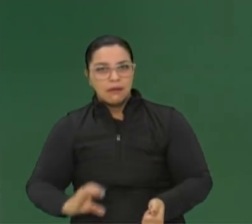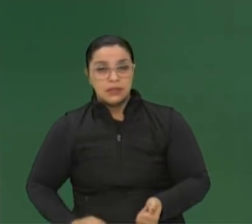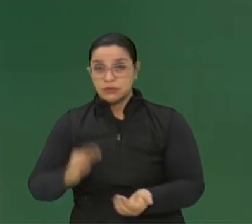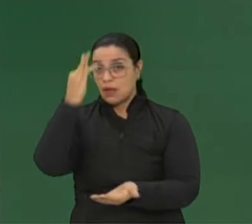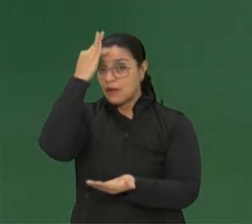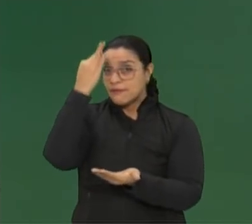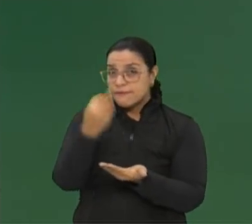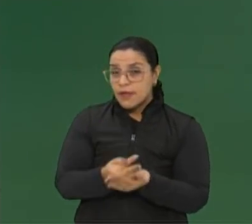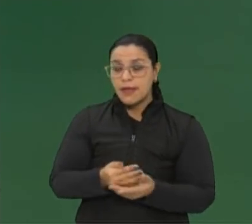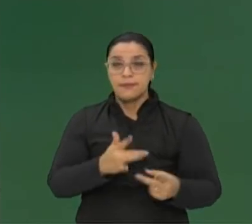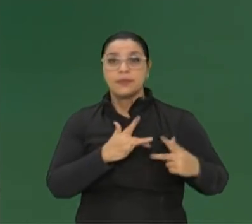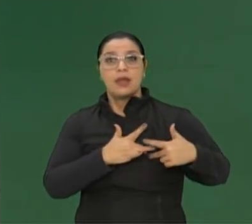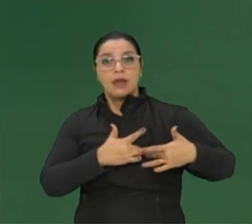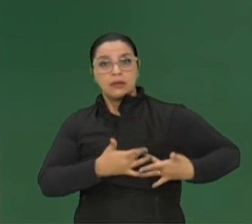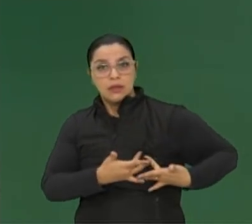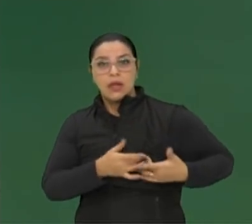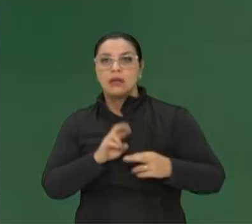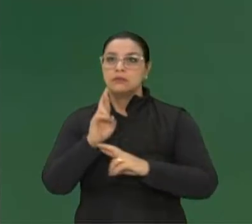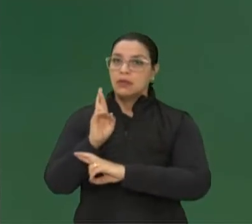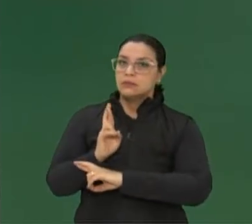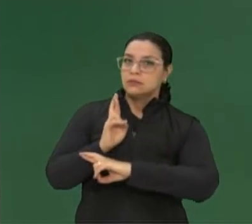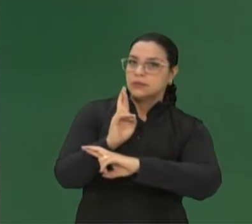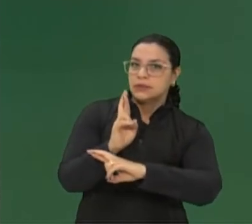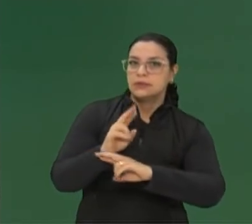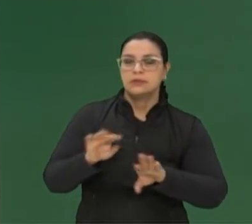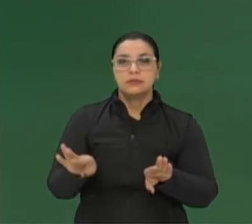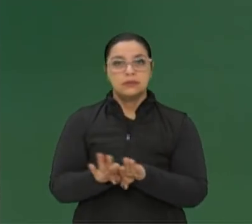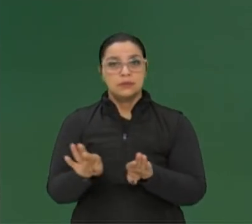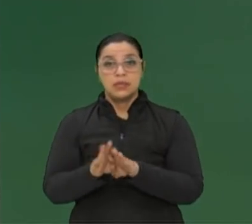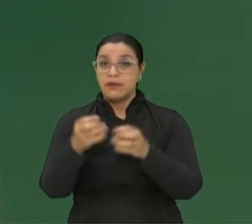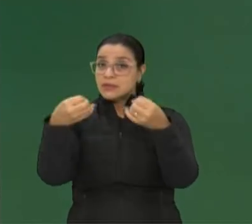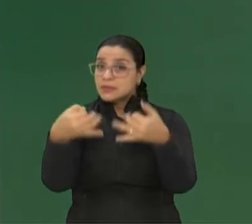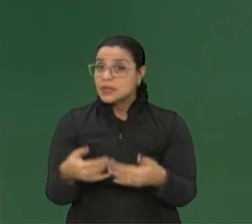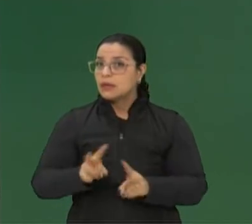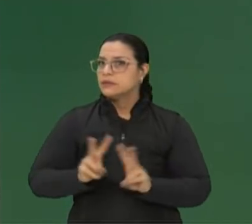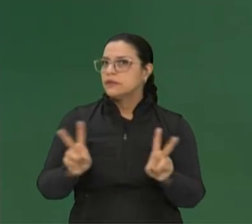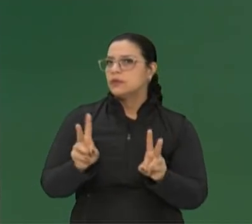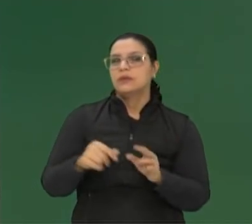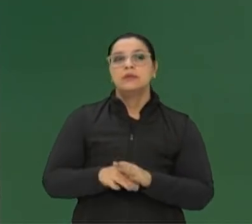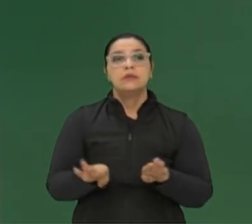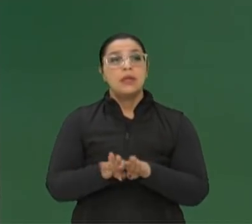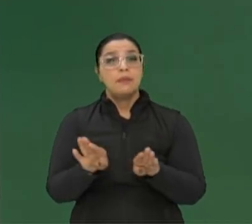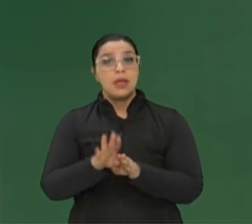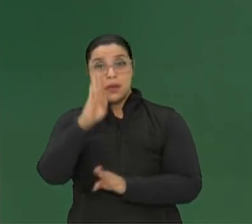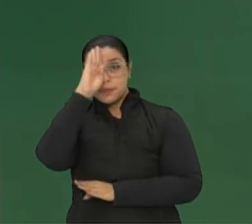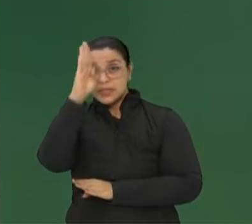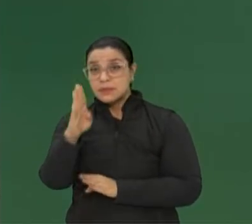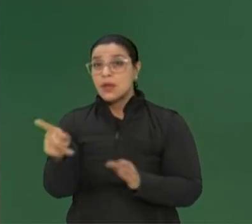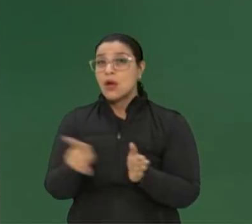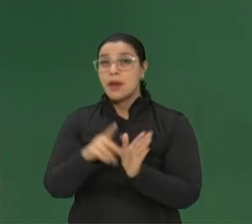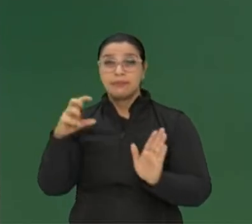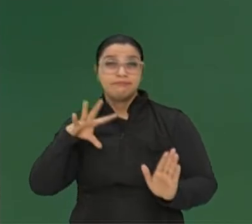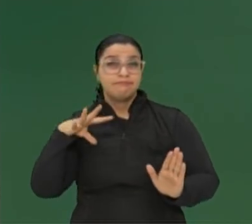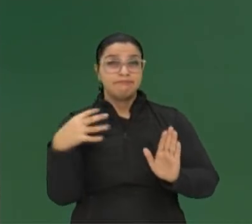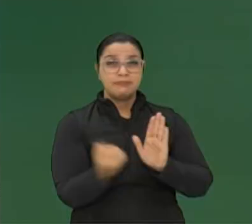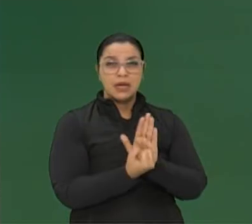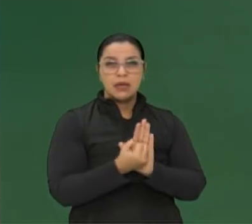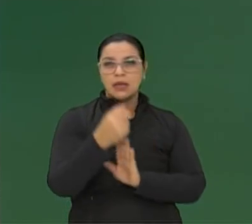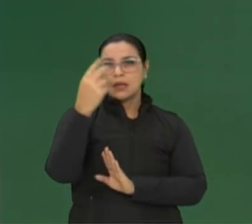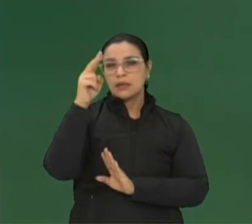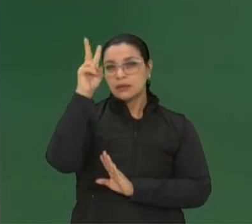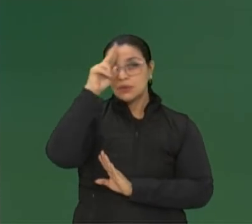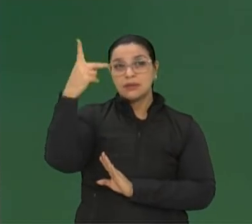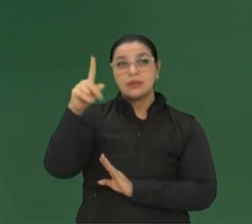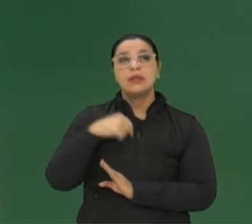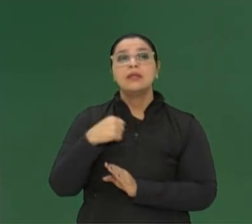a fé, a caridade e a esperança, tá? E o Erasmo de Roterdã vai valorizar isso. Ele tem como principal, né, marco do seu pensamento a